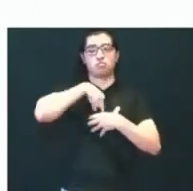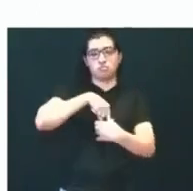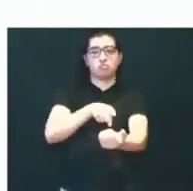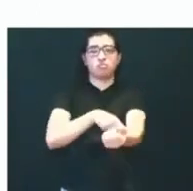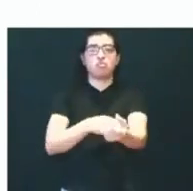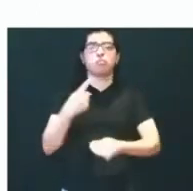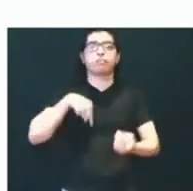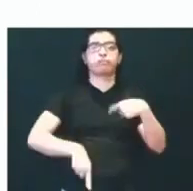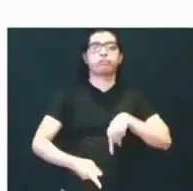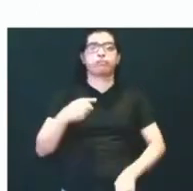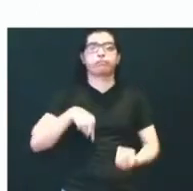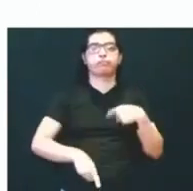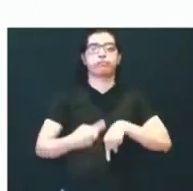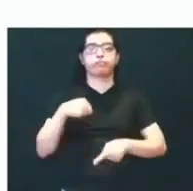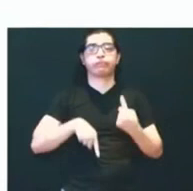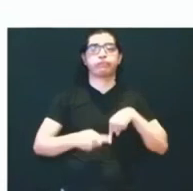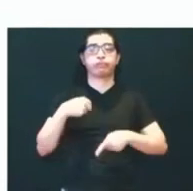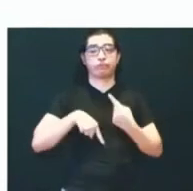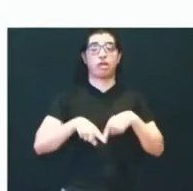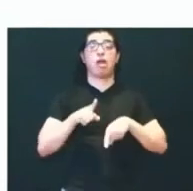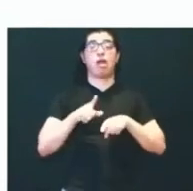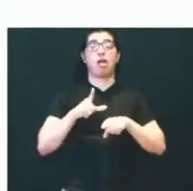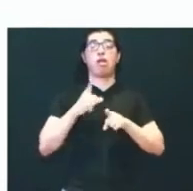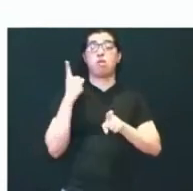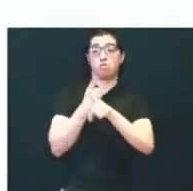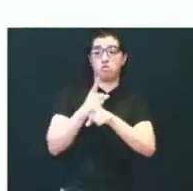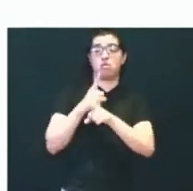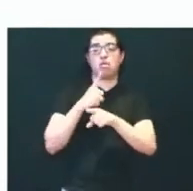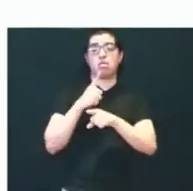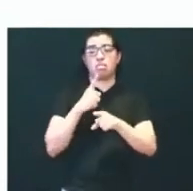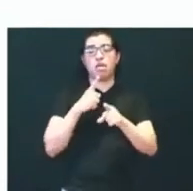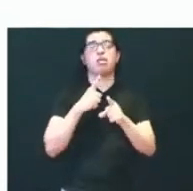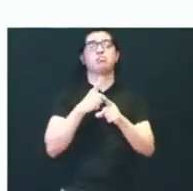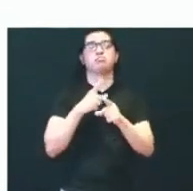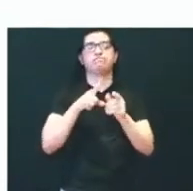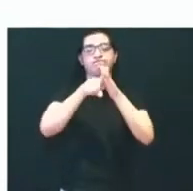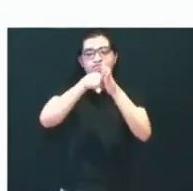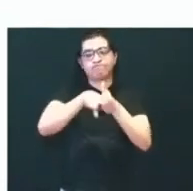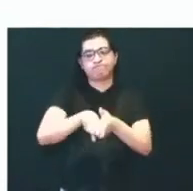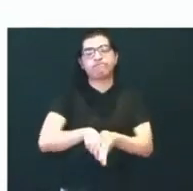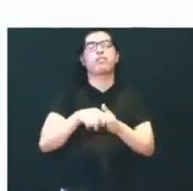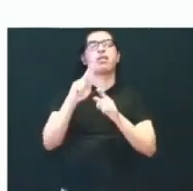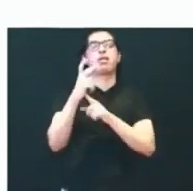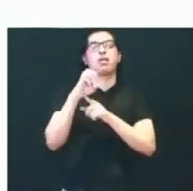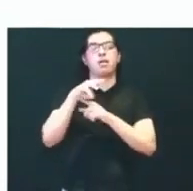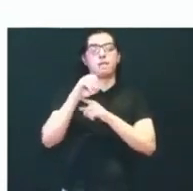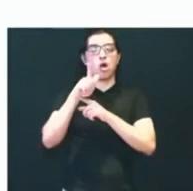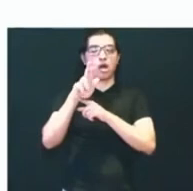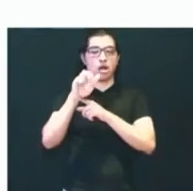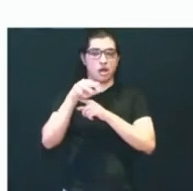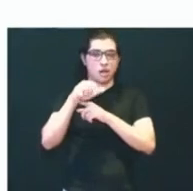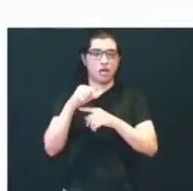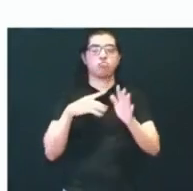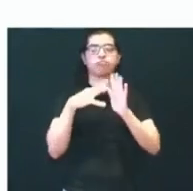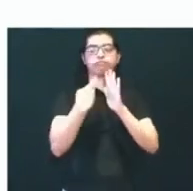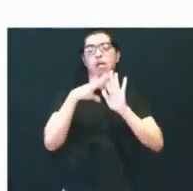estão no sangue, elas podem ser identificadas através de um exame de sangue, o hemograma. Então, a